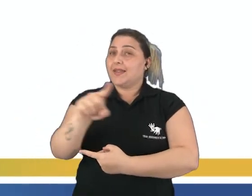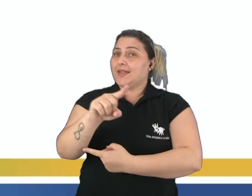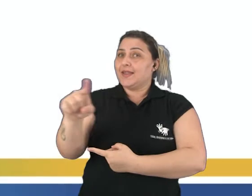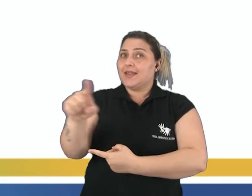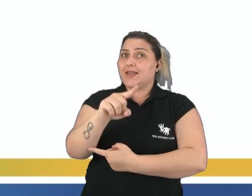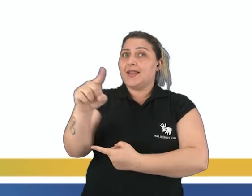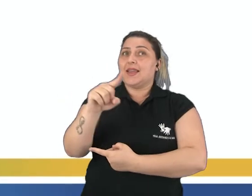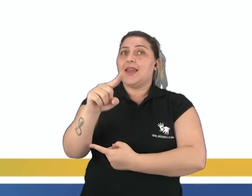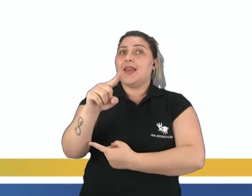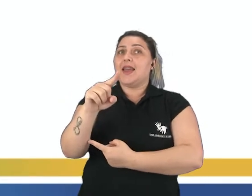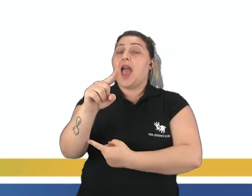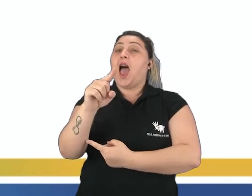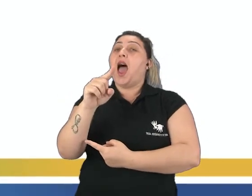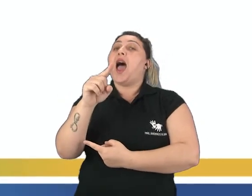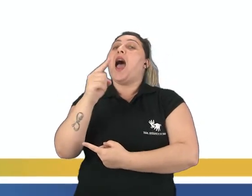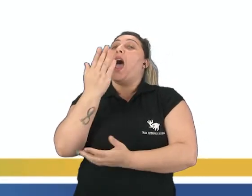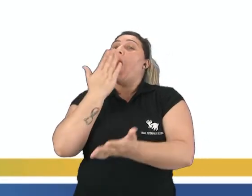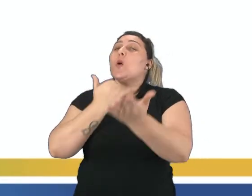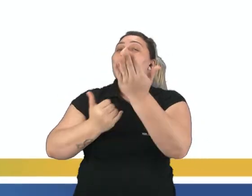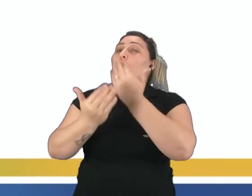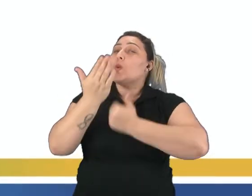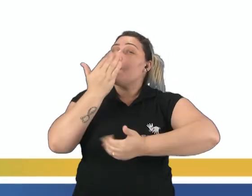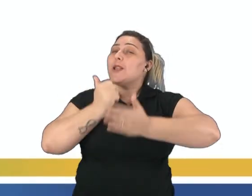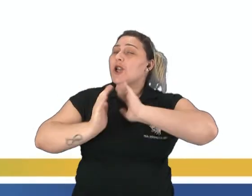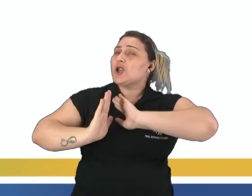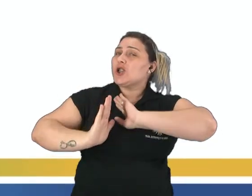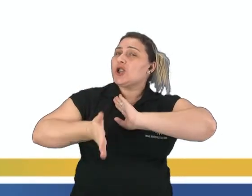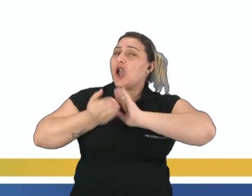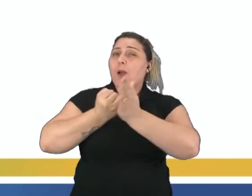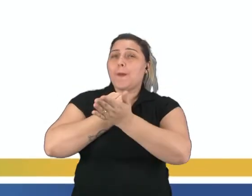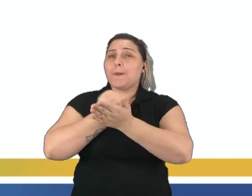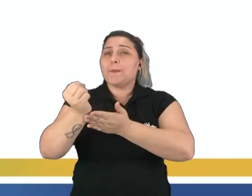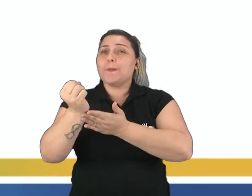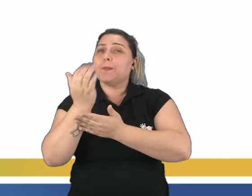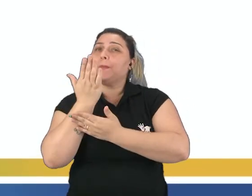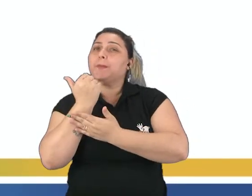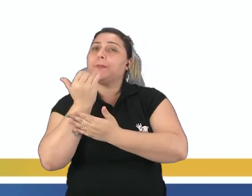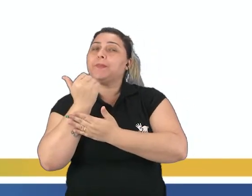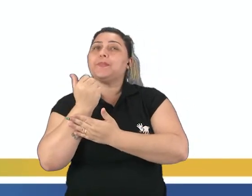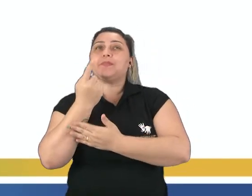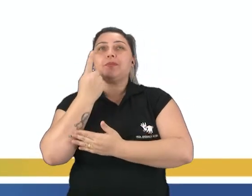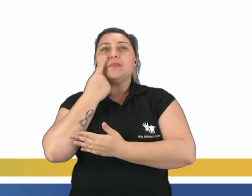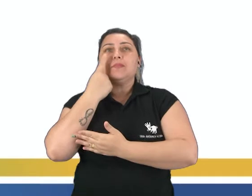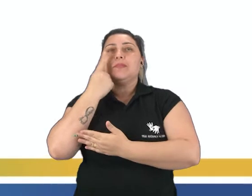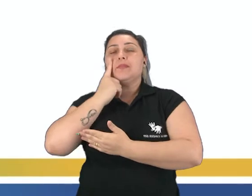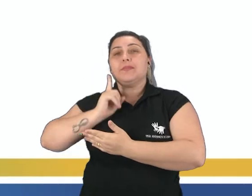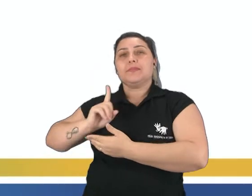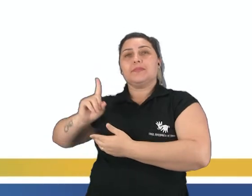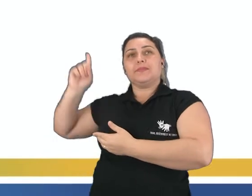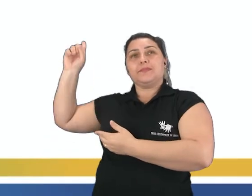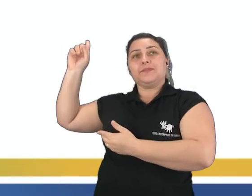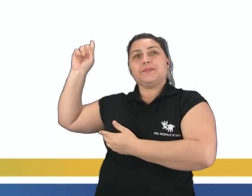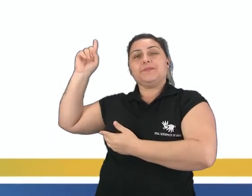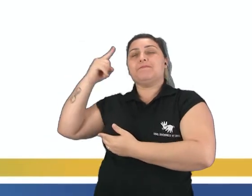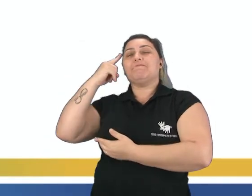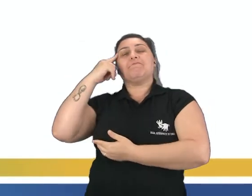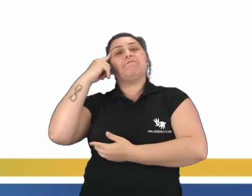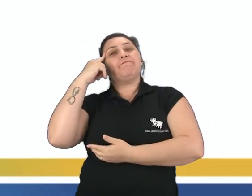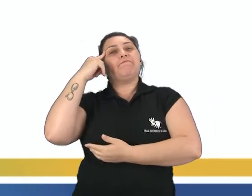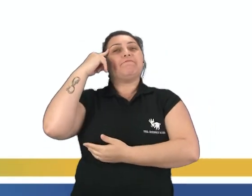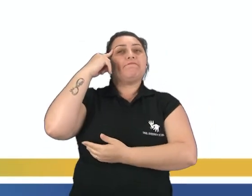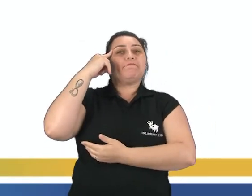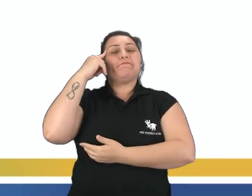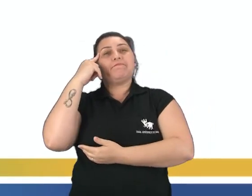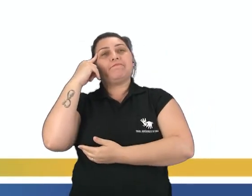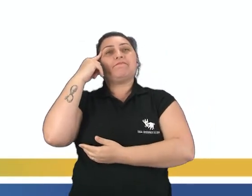Não, as grandes refeições que comeu. Aí olha lá ele, pensando,